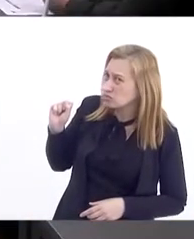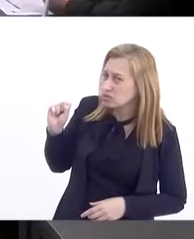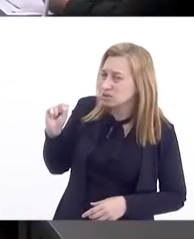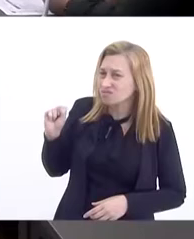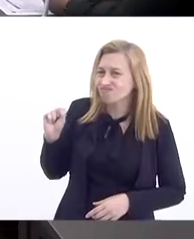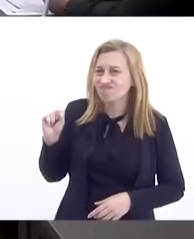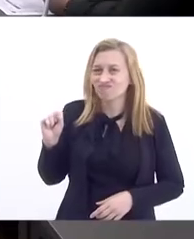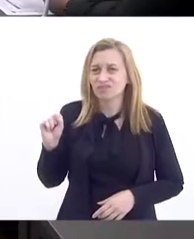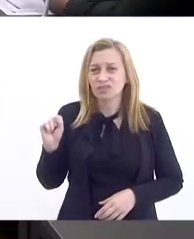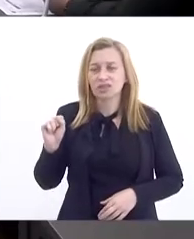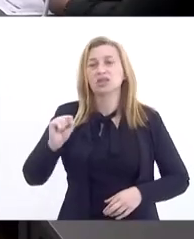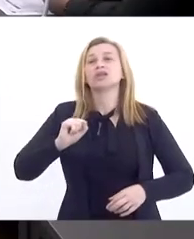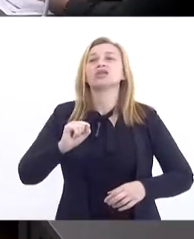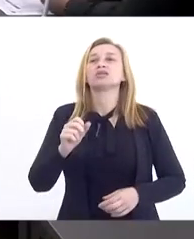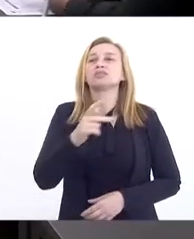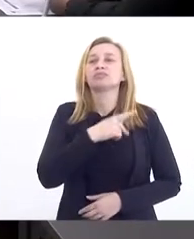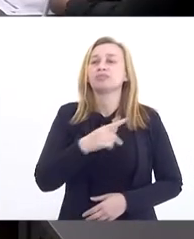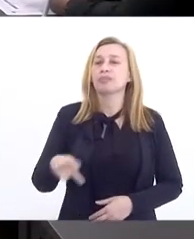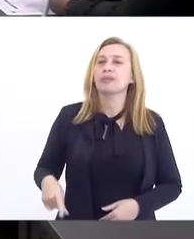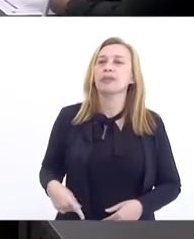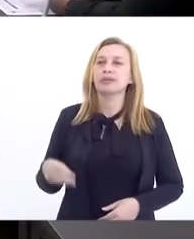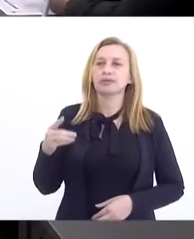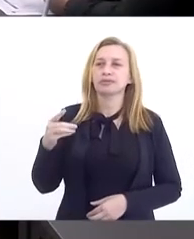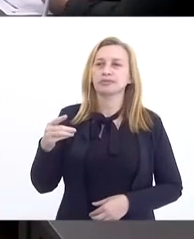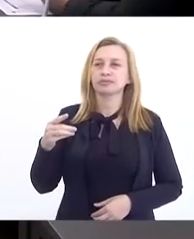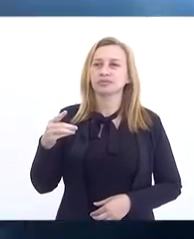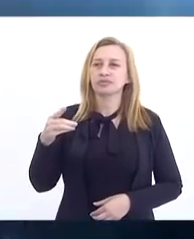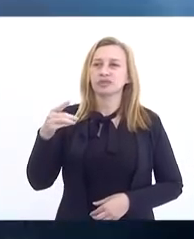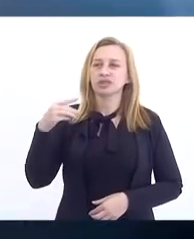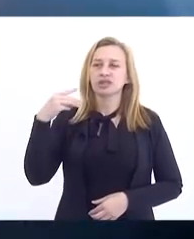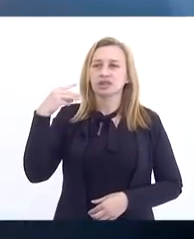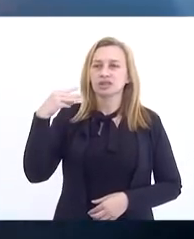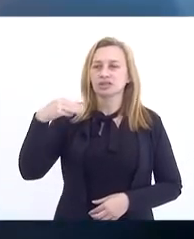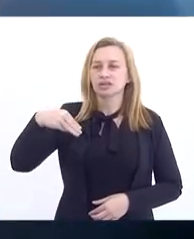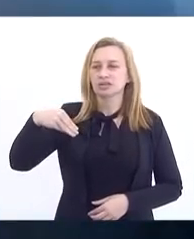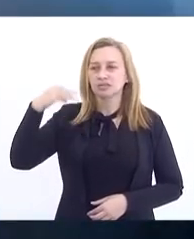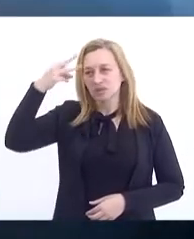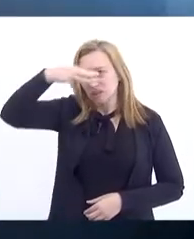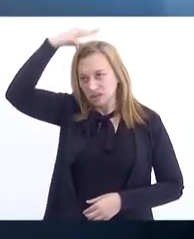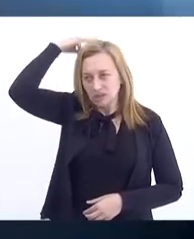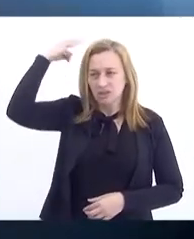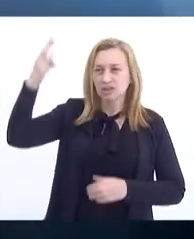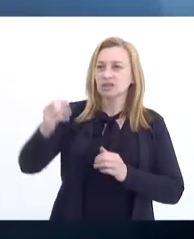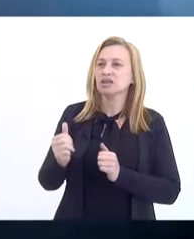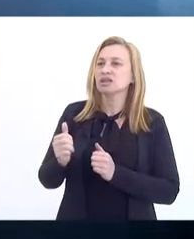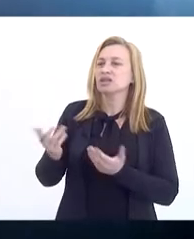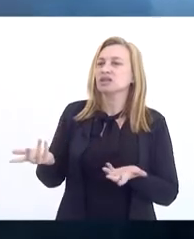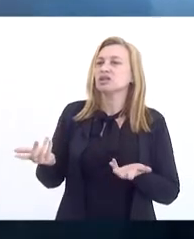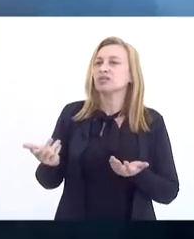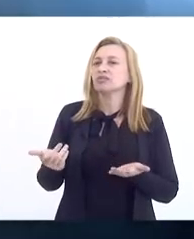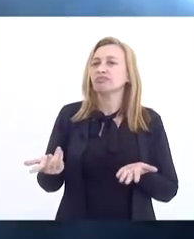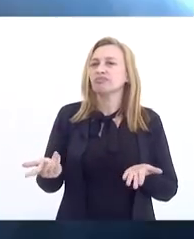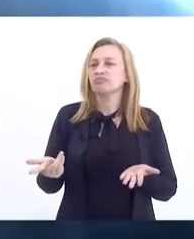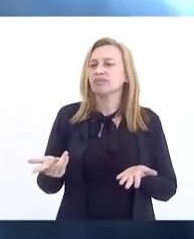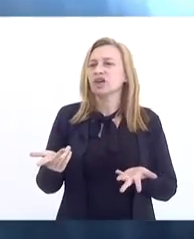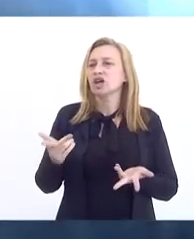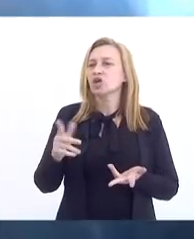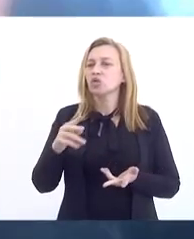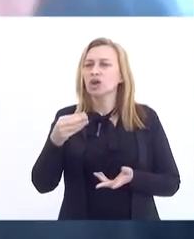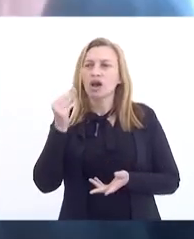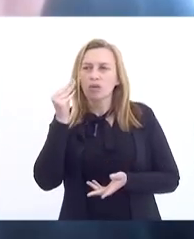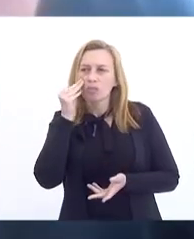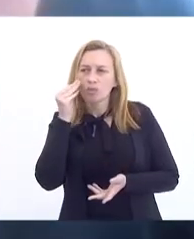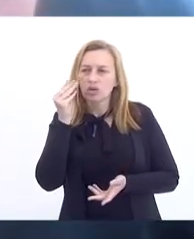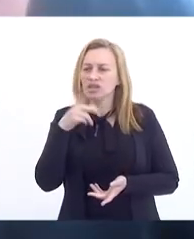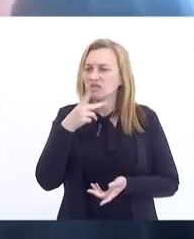Tá. É, presidente Márcio Pacheco, na linha do Amorim e da Mônica Francisco, eu vejo